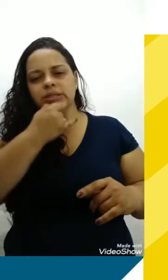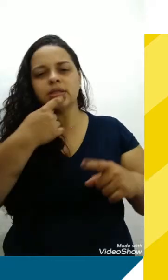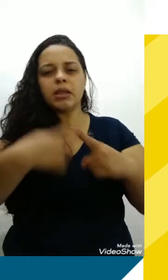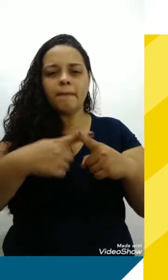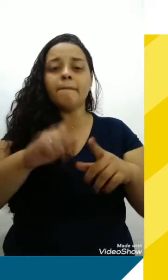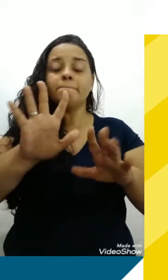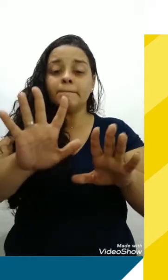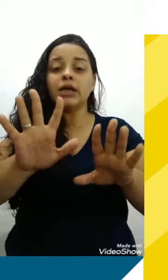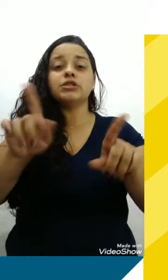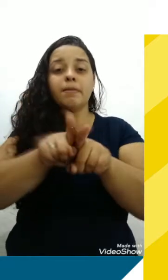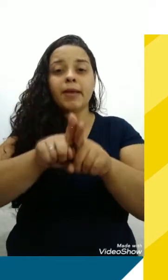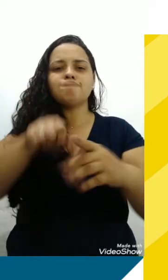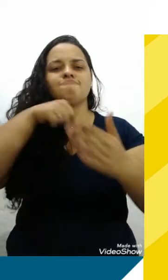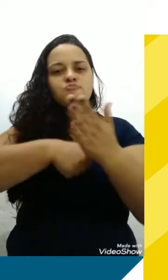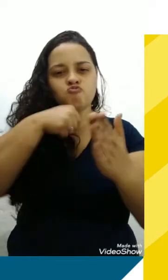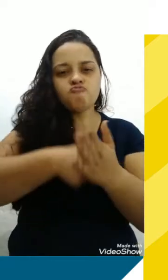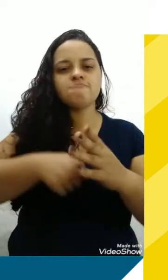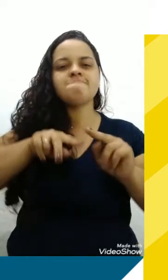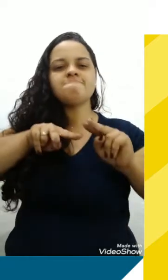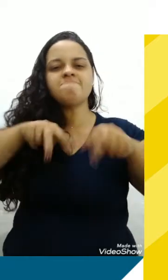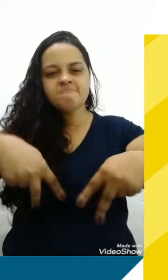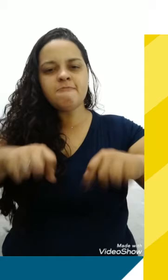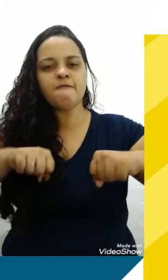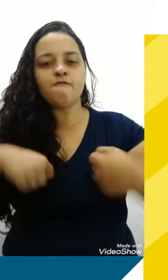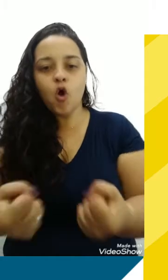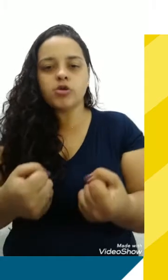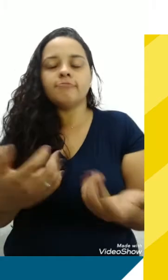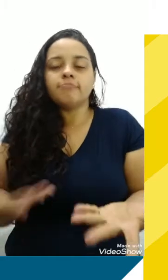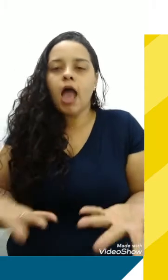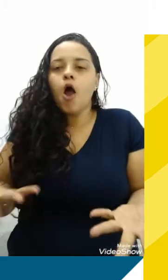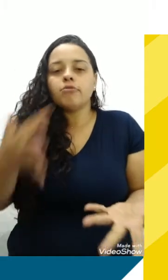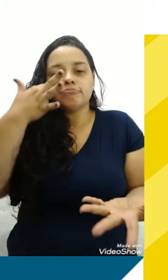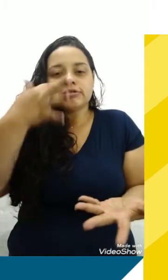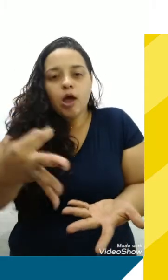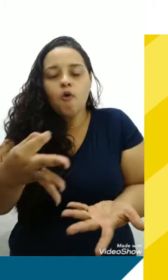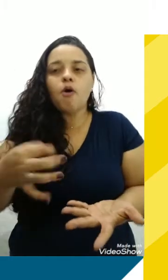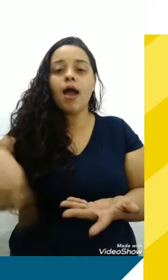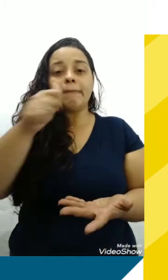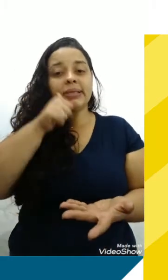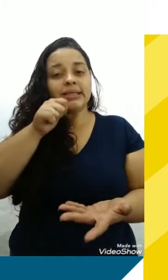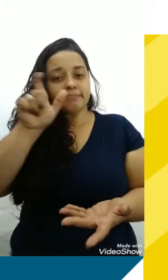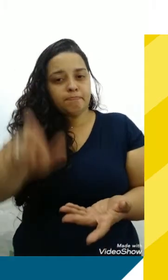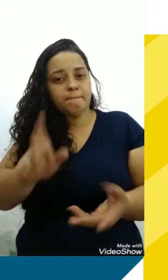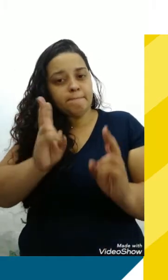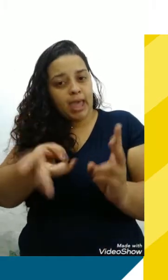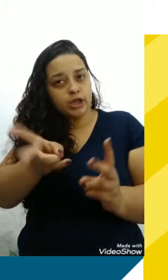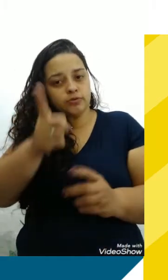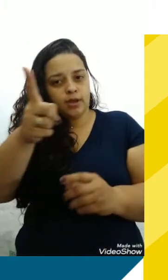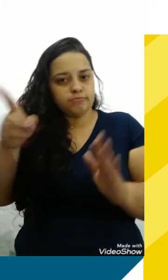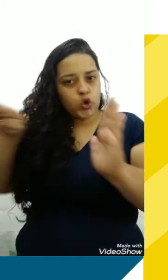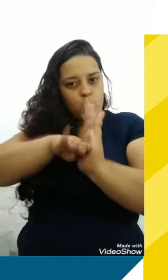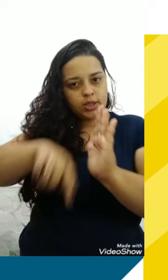também de muita luta e resistência. O que eu queria chamar a atenção é para o fato de que a personagem principal, a